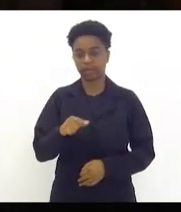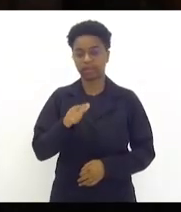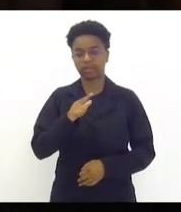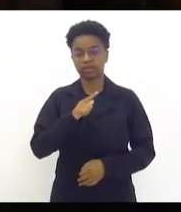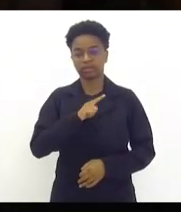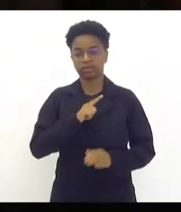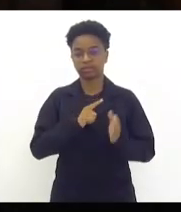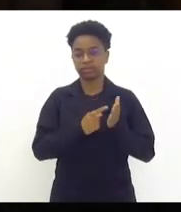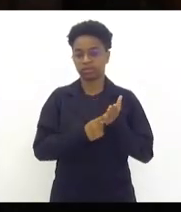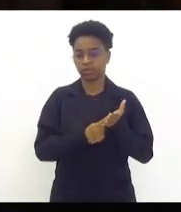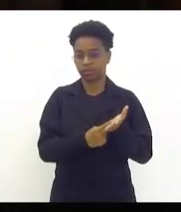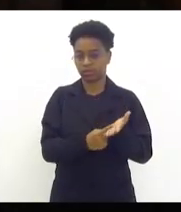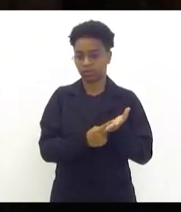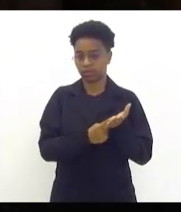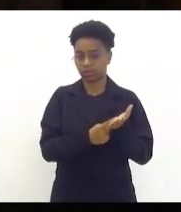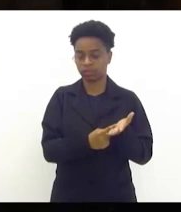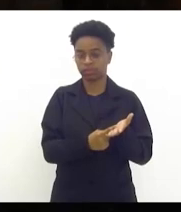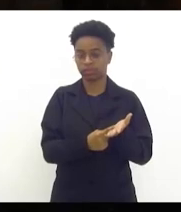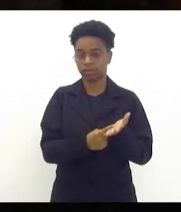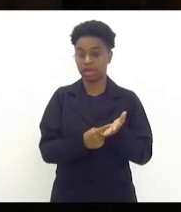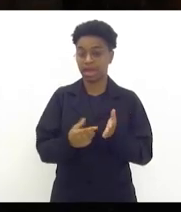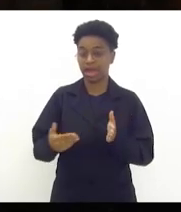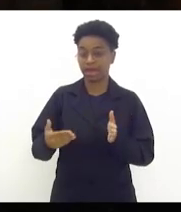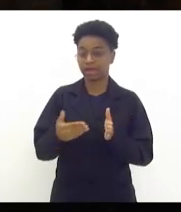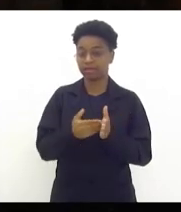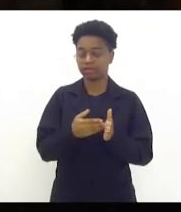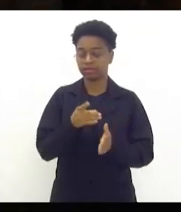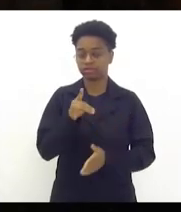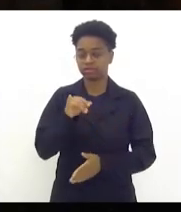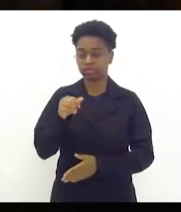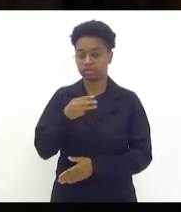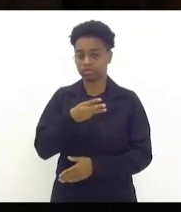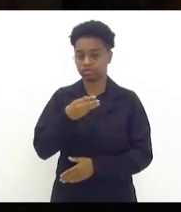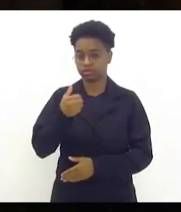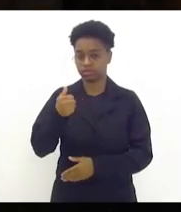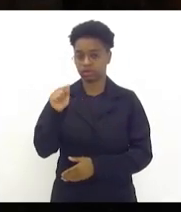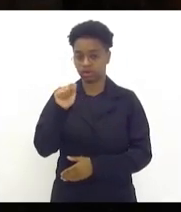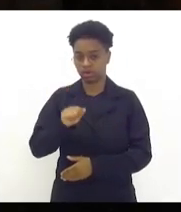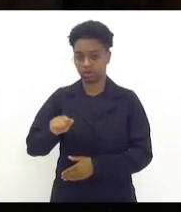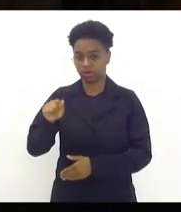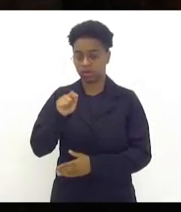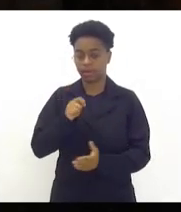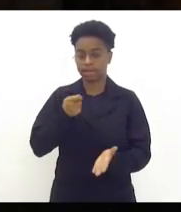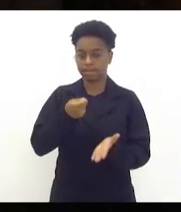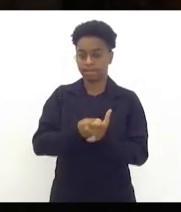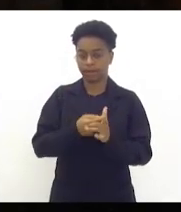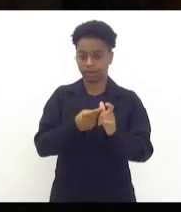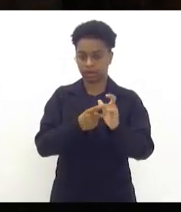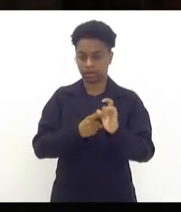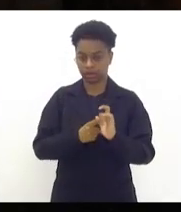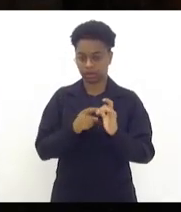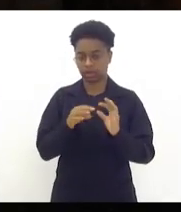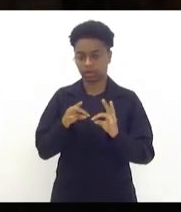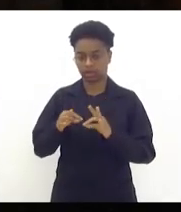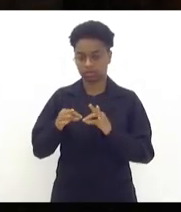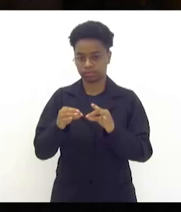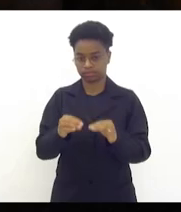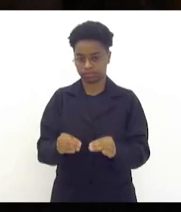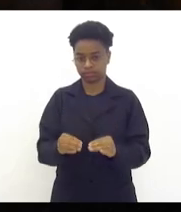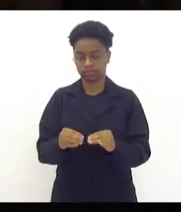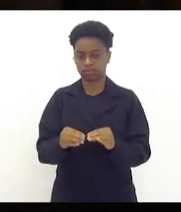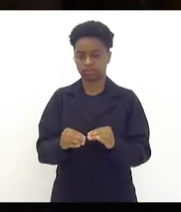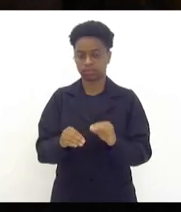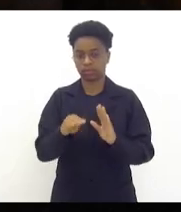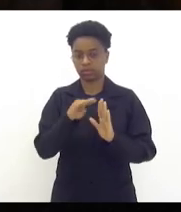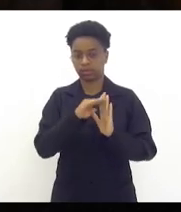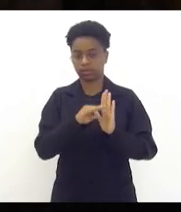comprometido em, até 31 de agosto, pagar suas dívidas no